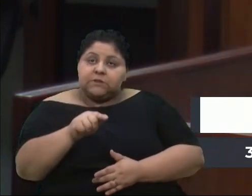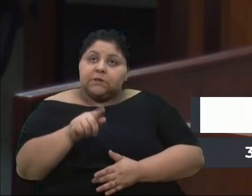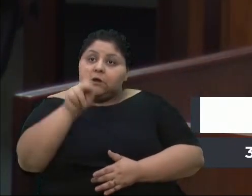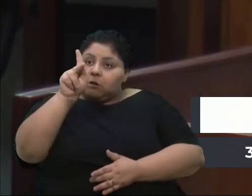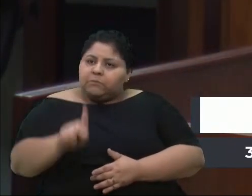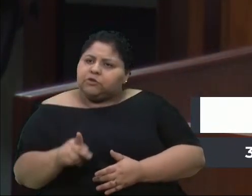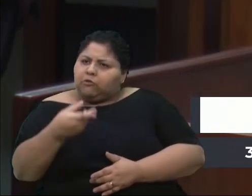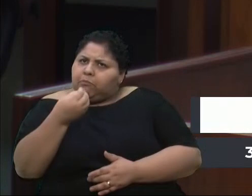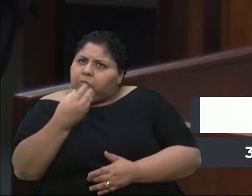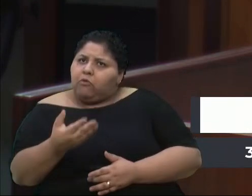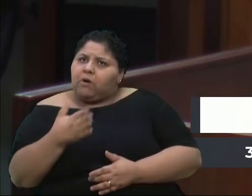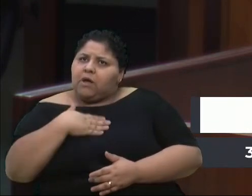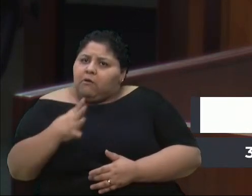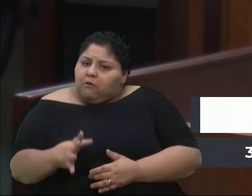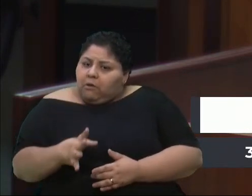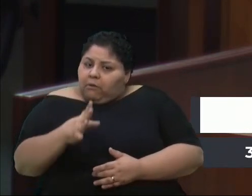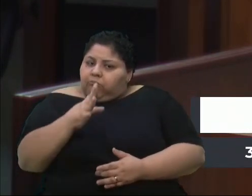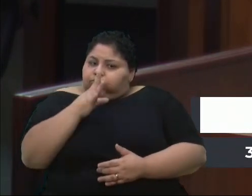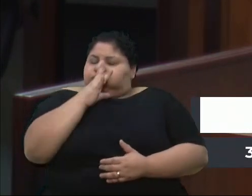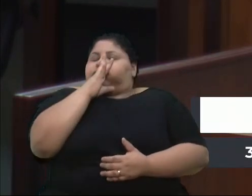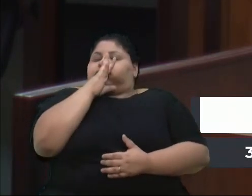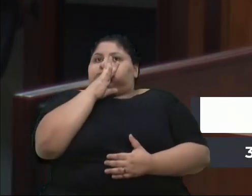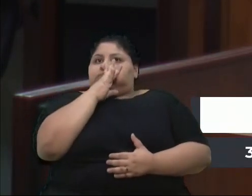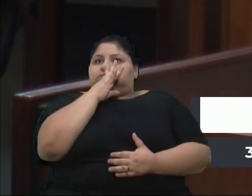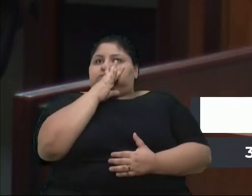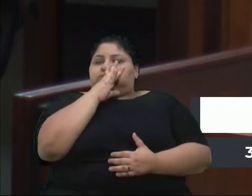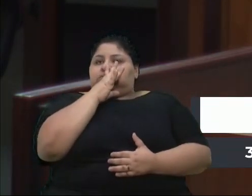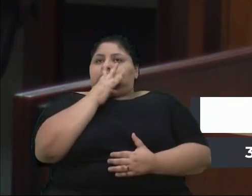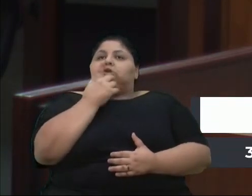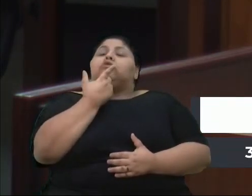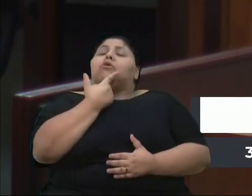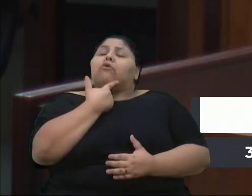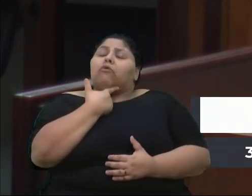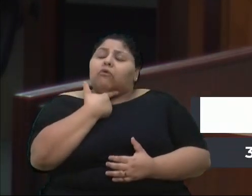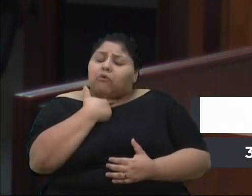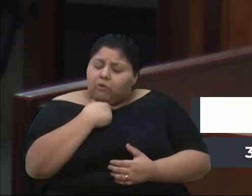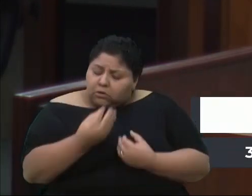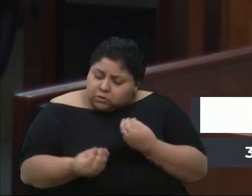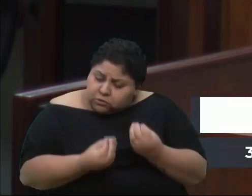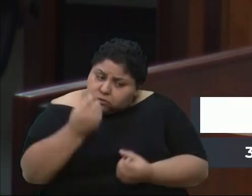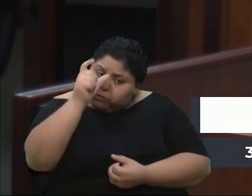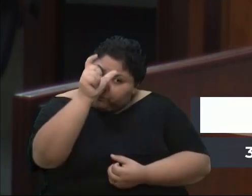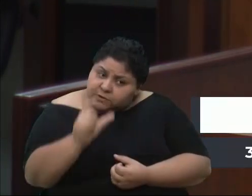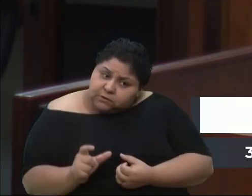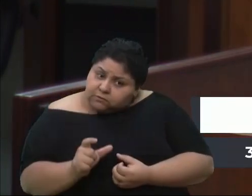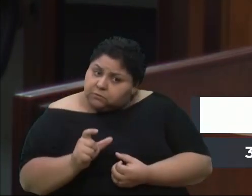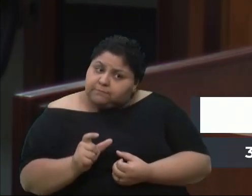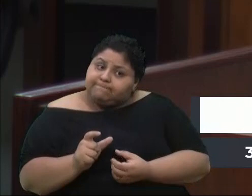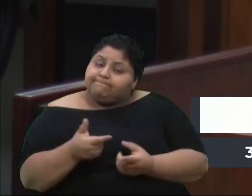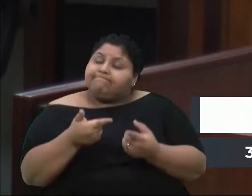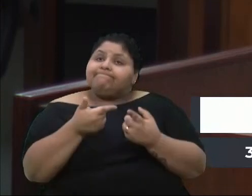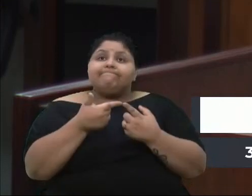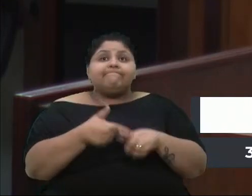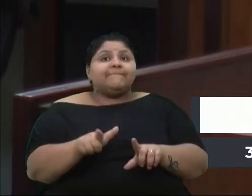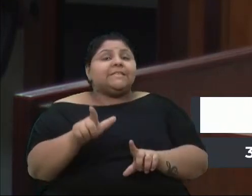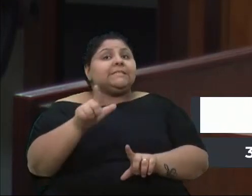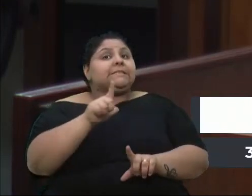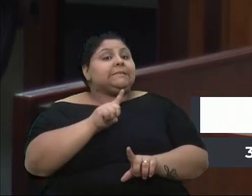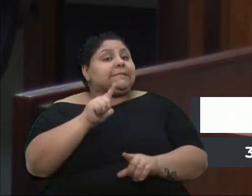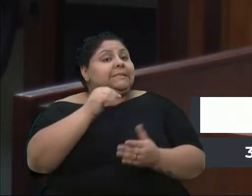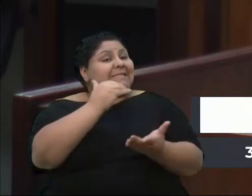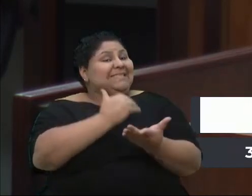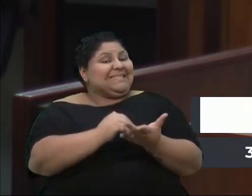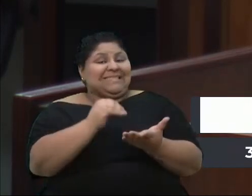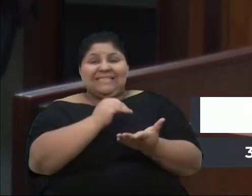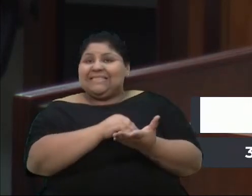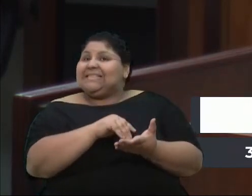tenho grande admiração pelo senhor. Gosto do senhor como pessoa. Só que tem secretárias que não